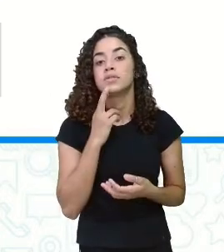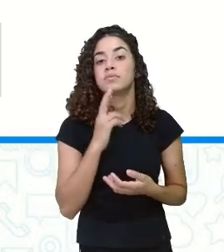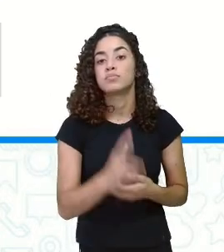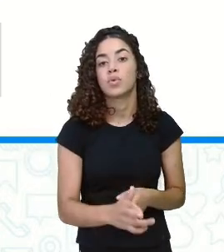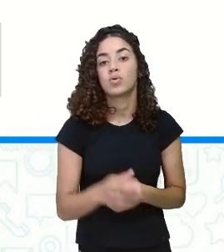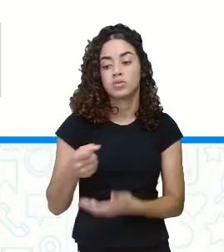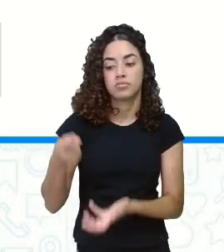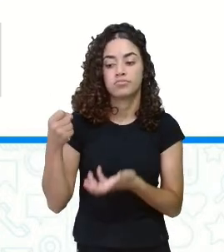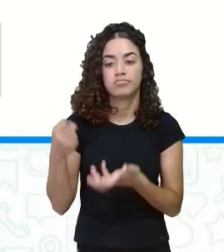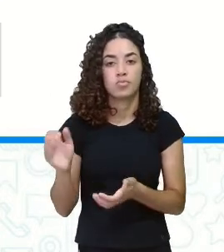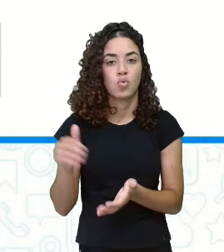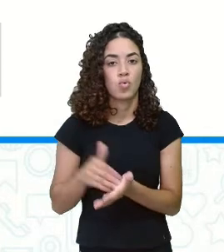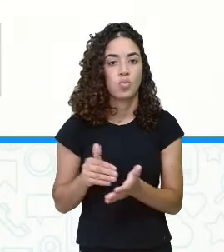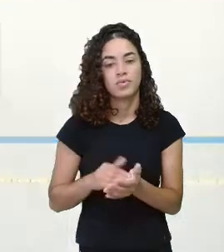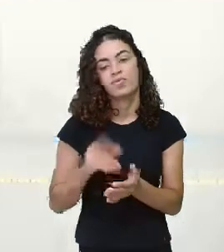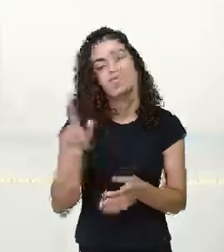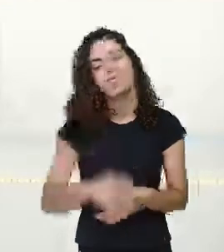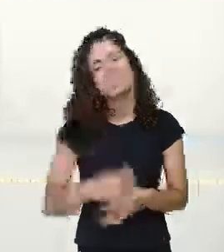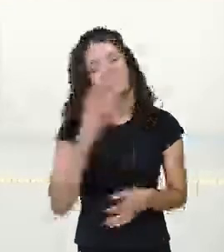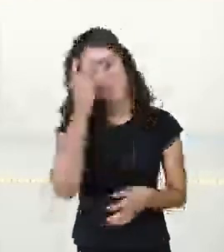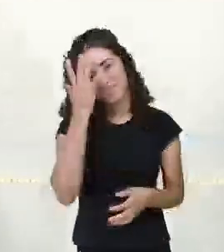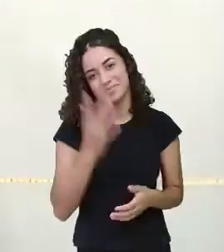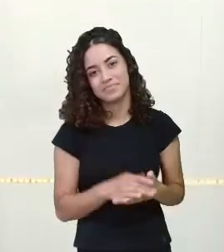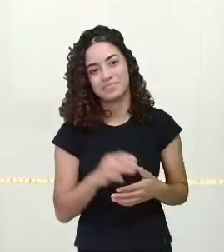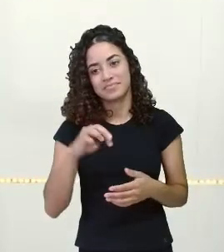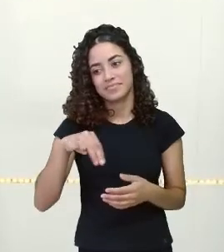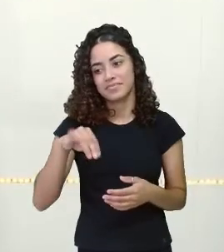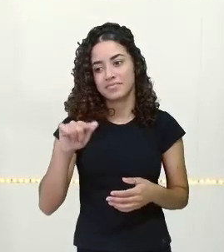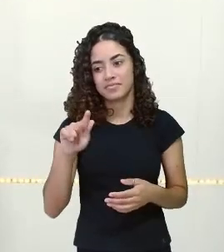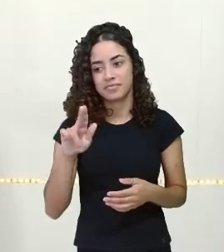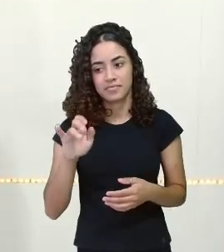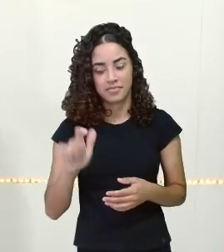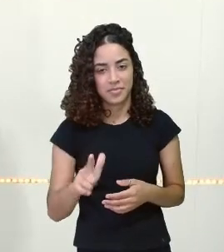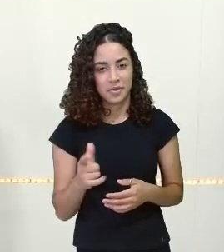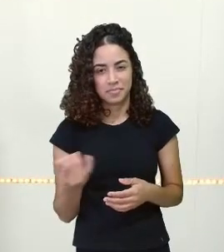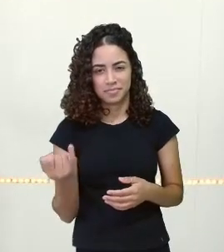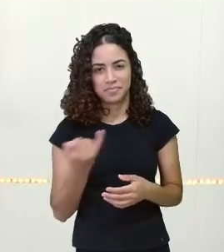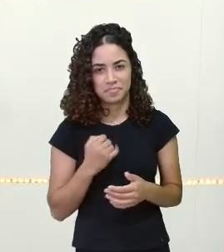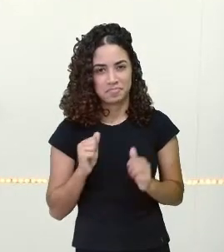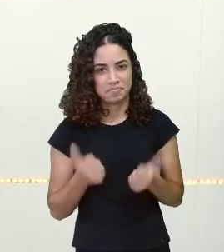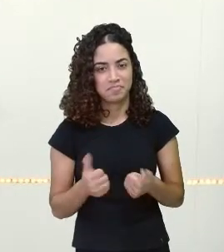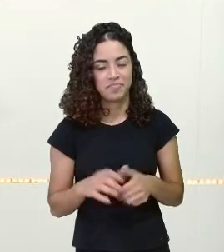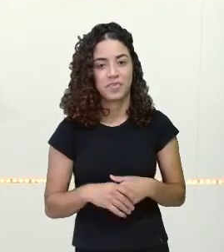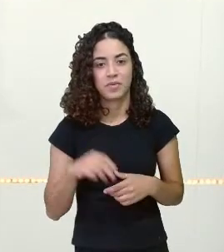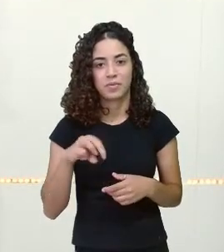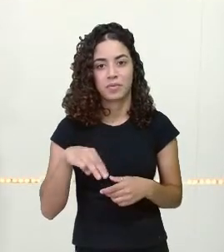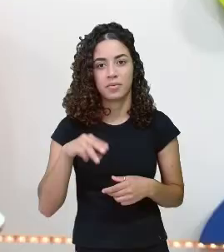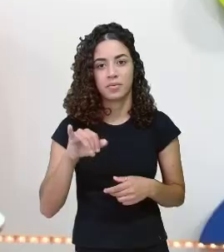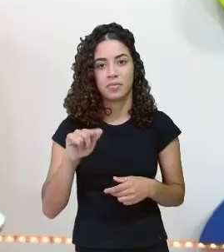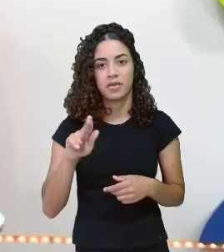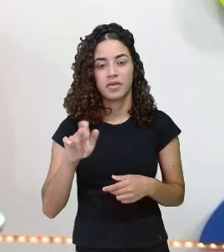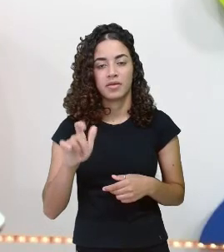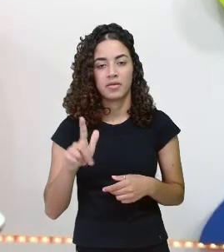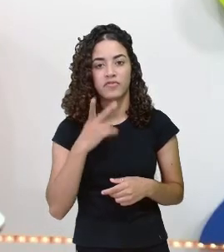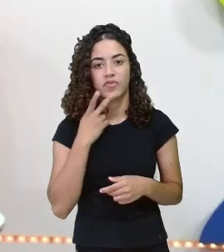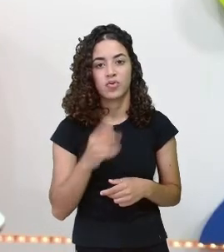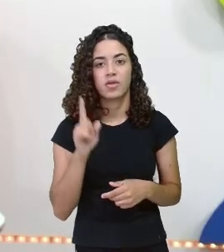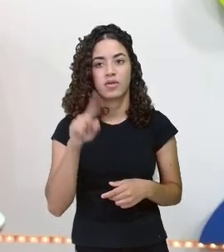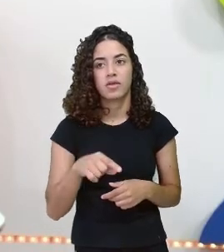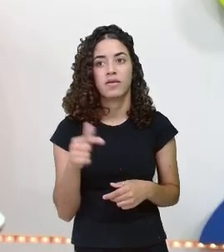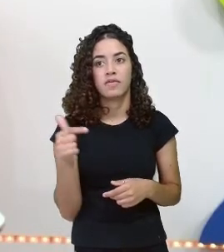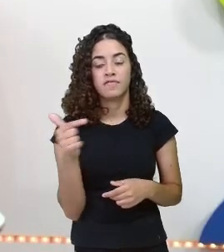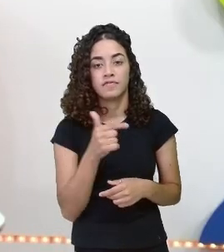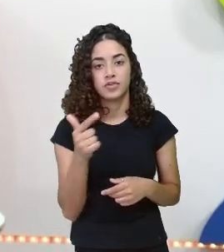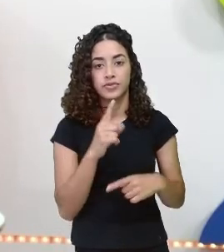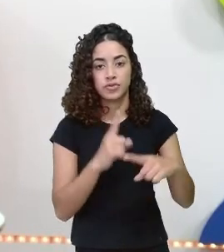próximo saquinho? Ficou fácil. Miguel, Isabela, conta aí pra mim. O Miguel disse aqui que é